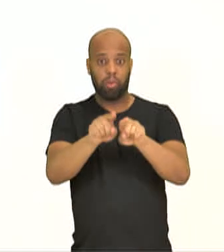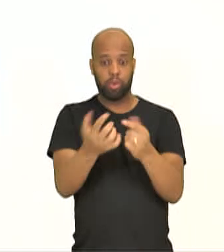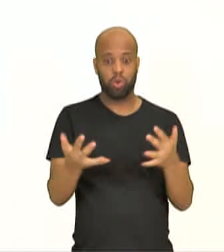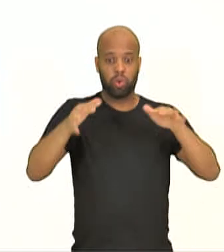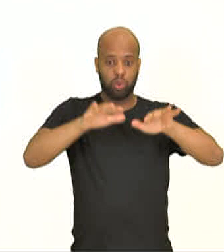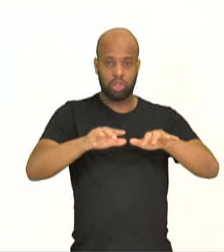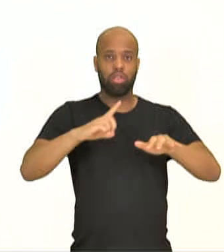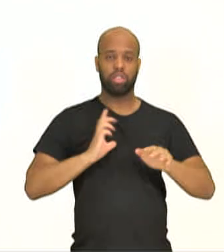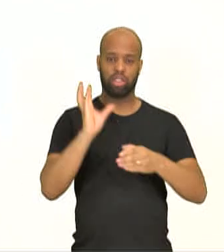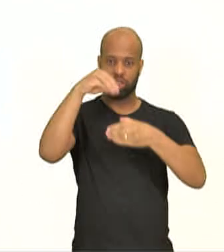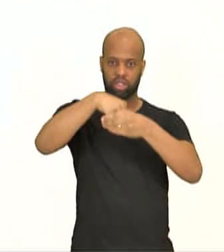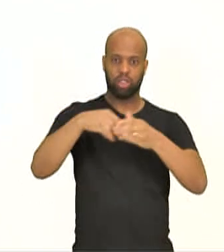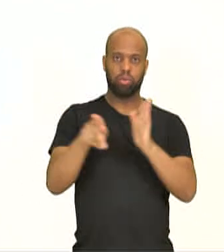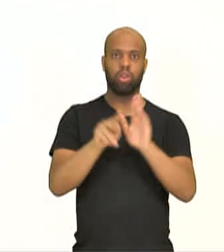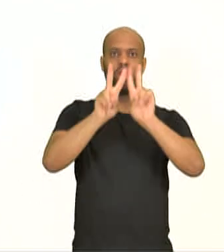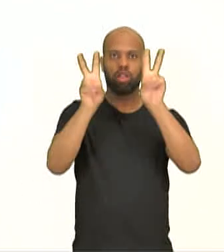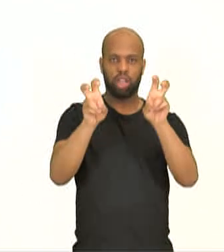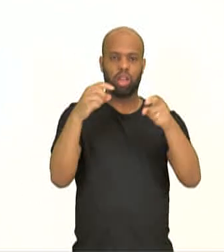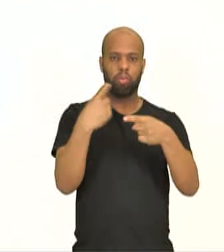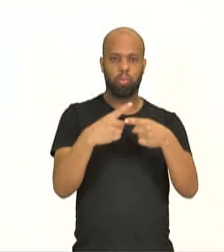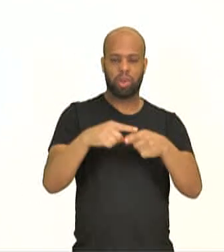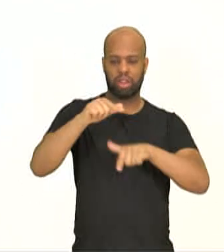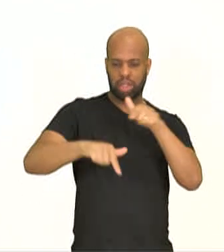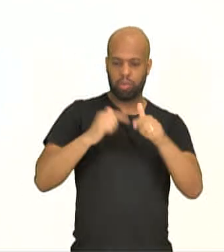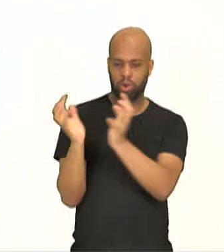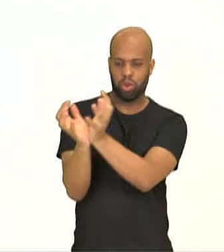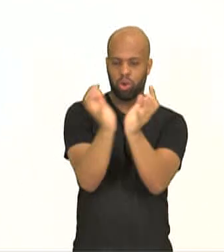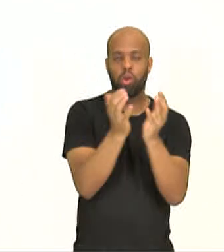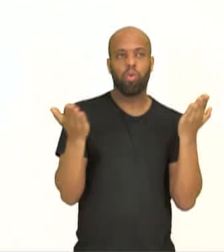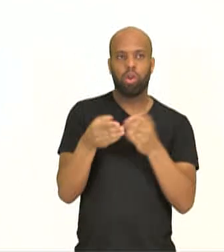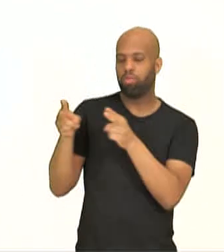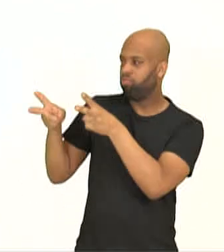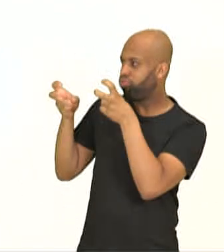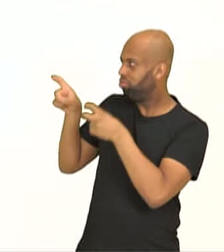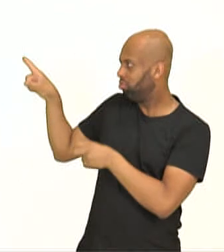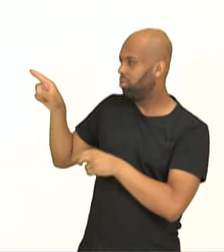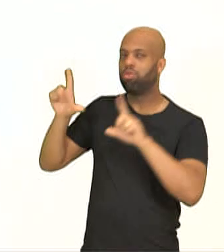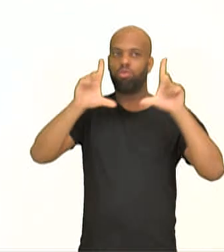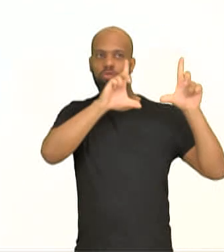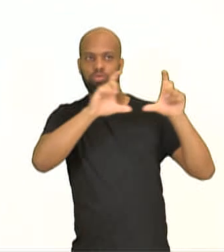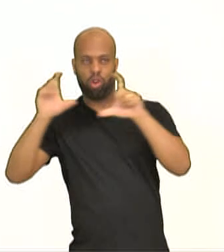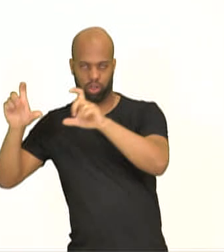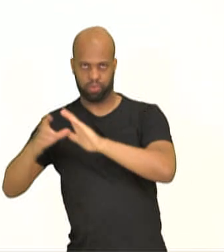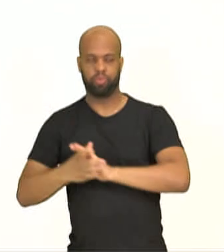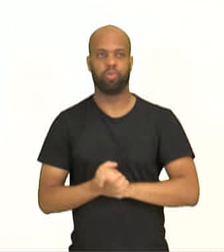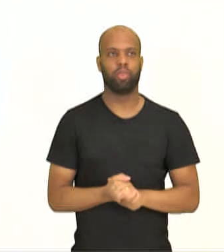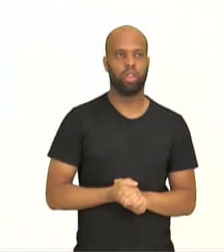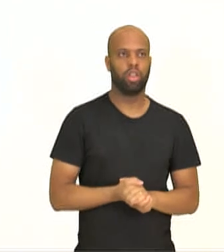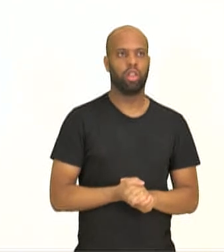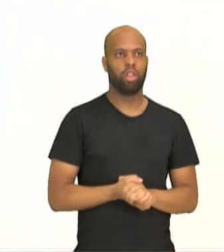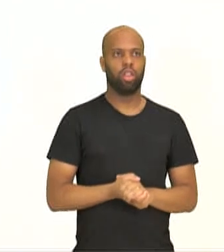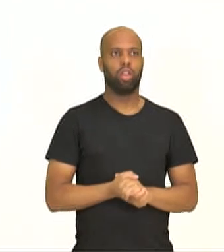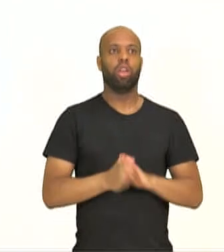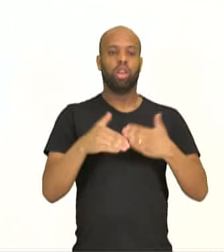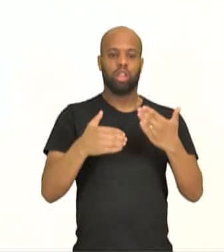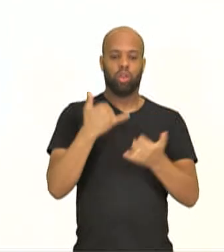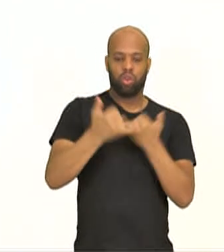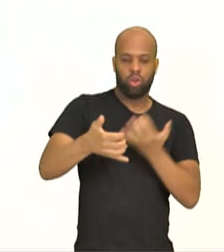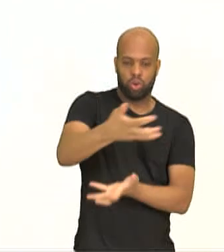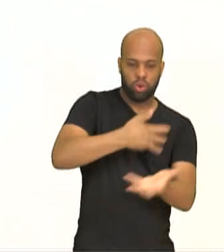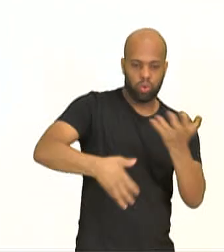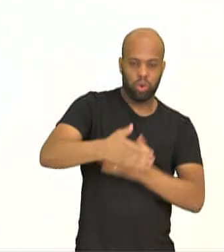inclusão através de um trabalho coletivo, como nós conseguimos observar nas imagens. Eles surgem lá dos